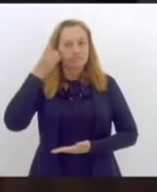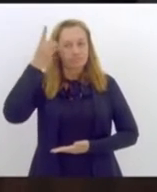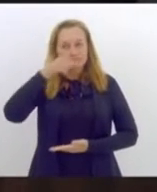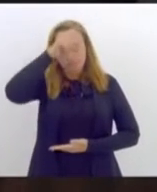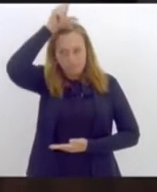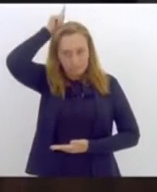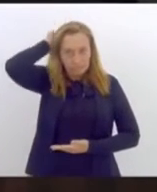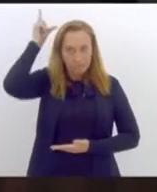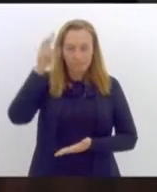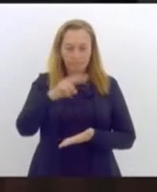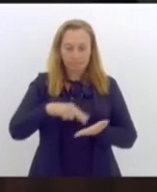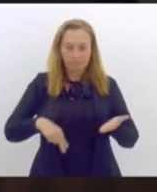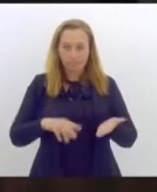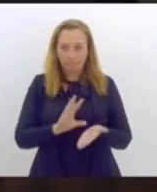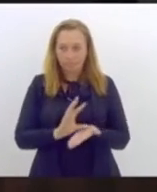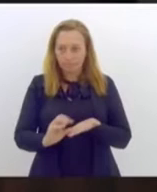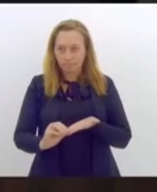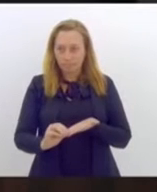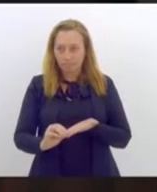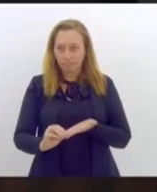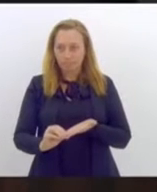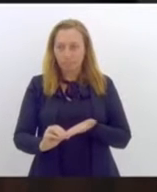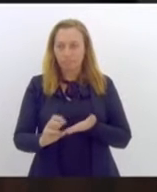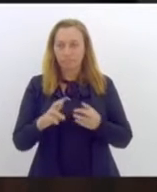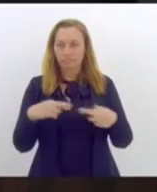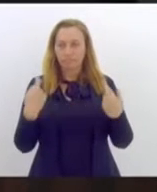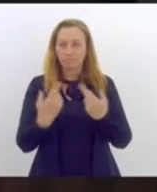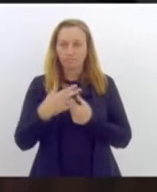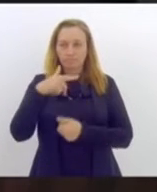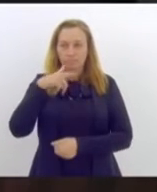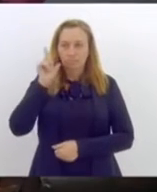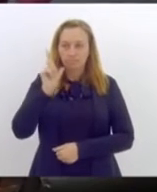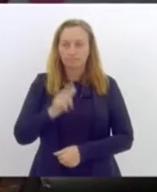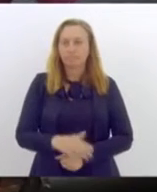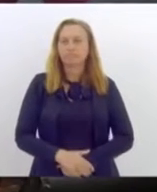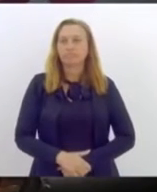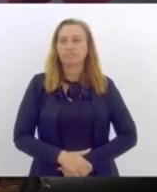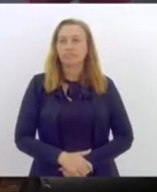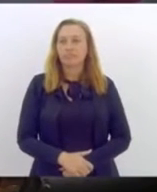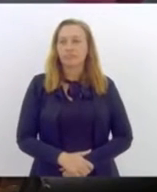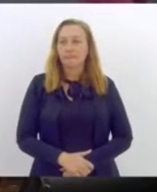Luiz Paulo para fazer a leitura da ata da sessão anterior